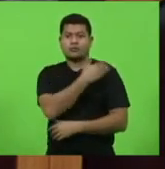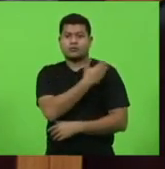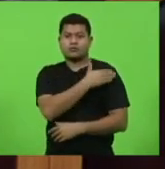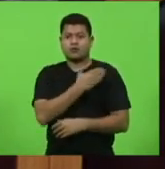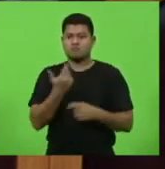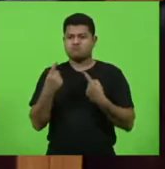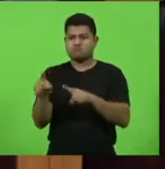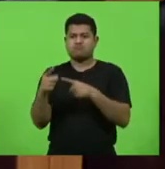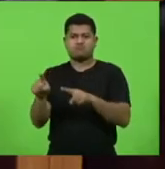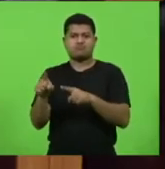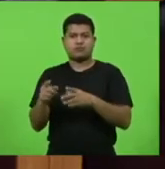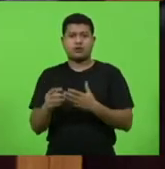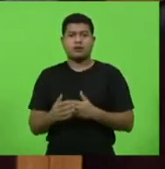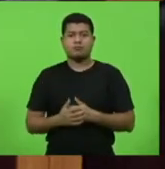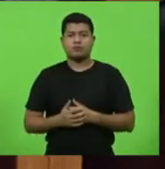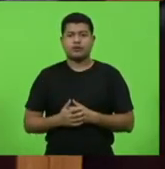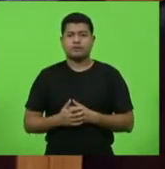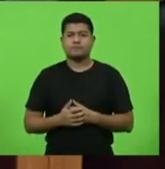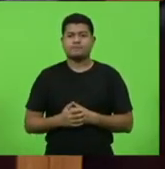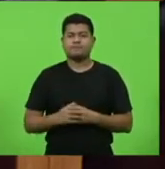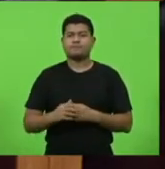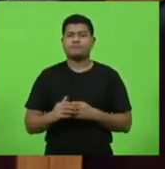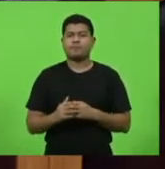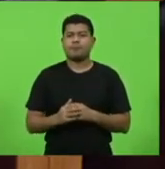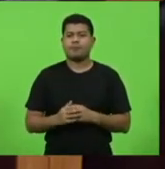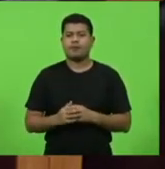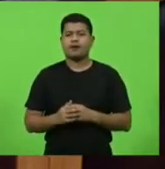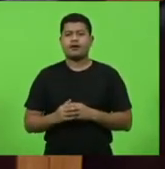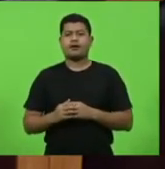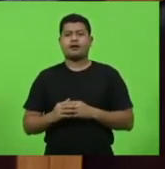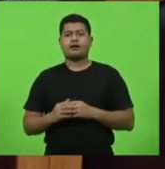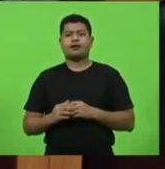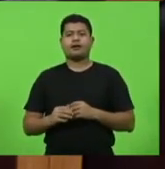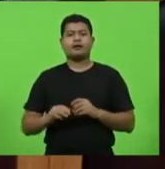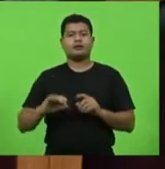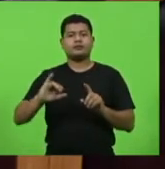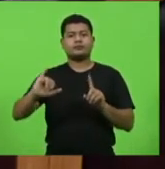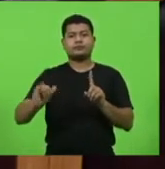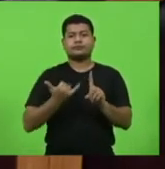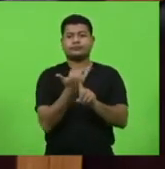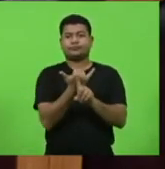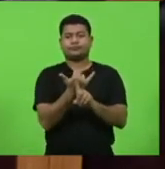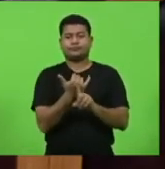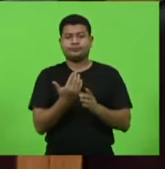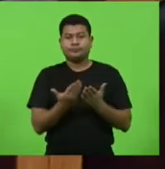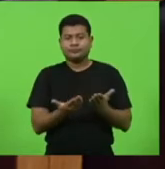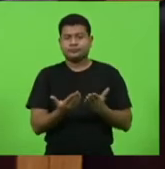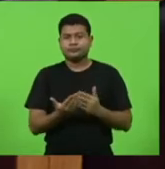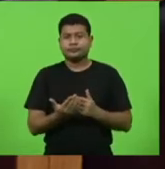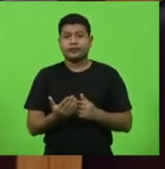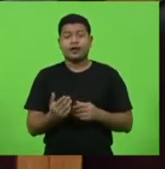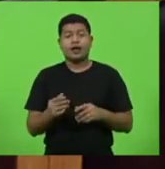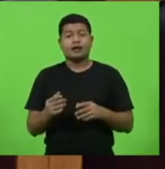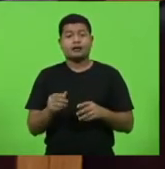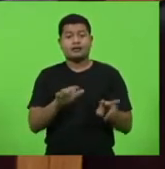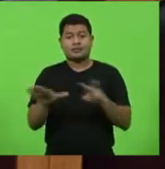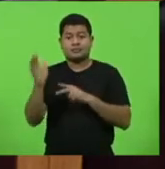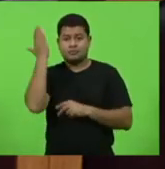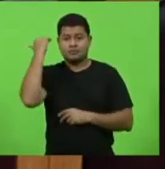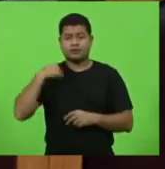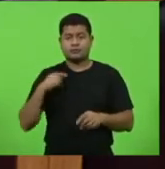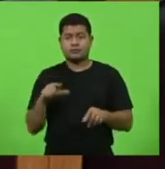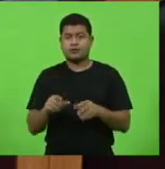Convidamos várias autoridades responsáveis pelas pastas. Além disso, semana passada, foram aprovados o pedido de